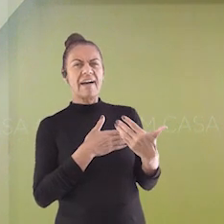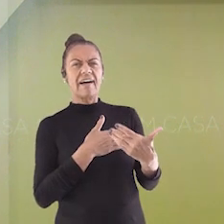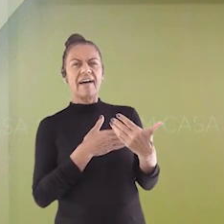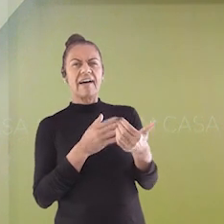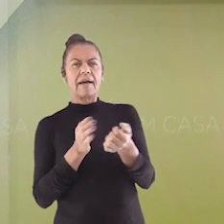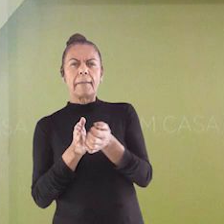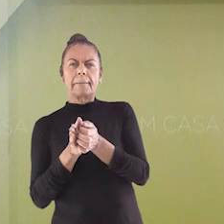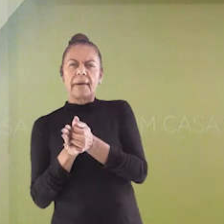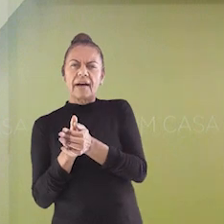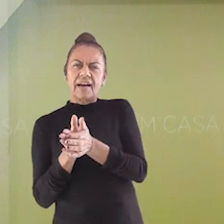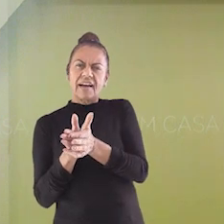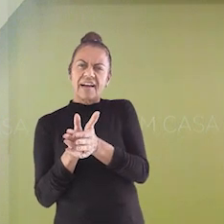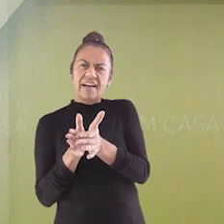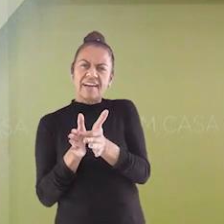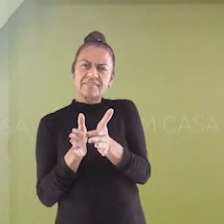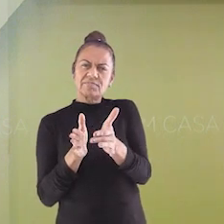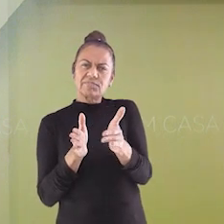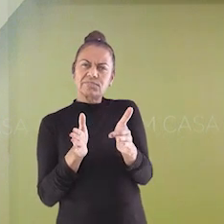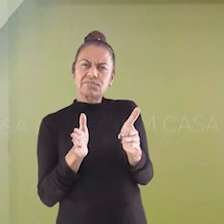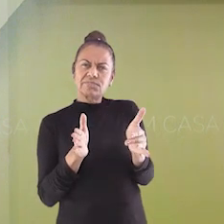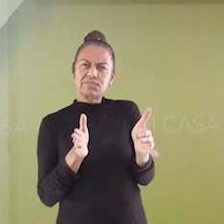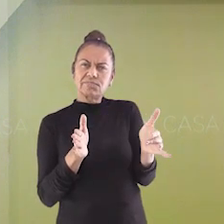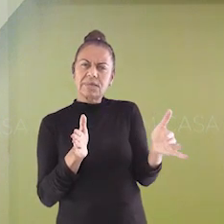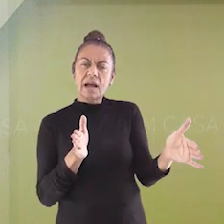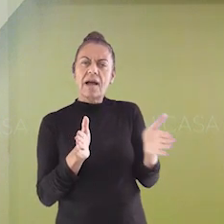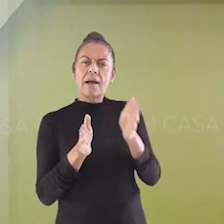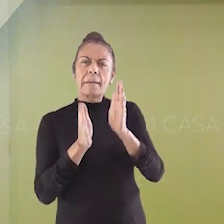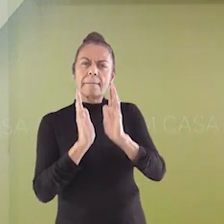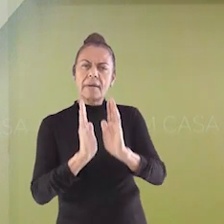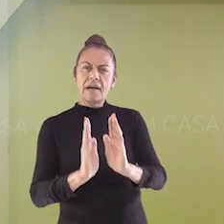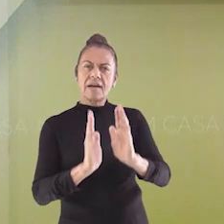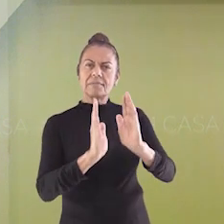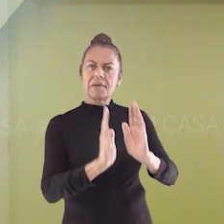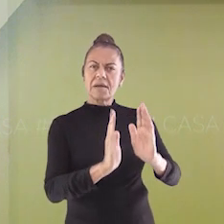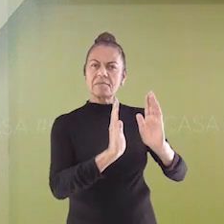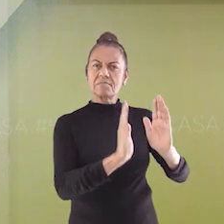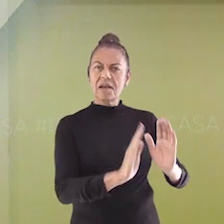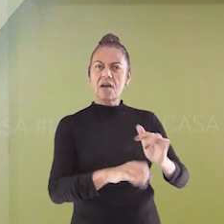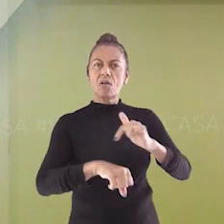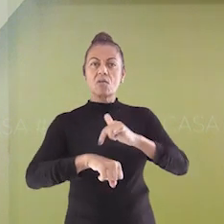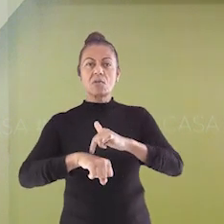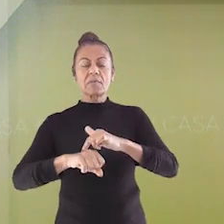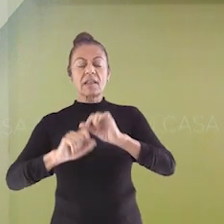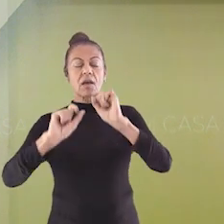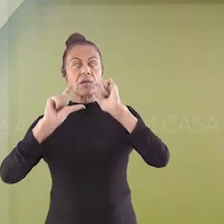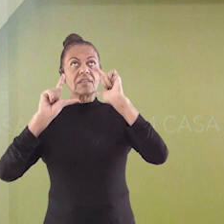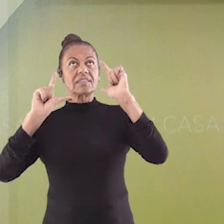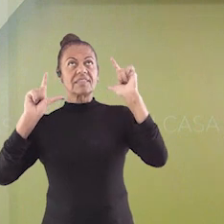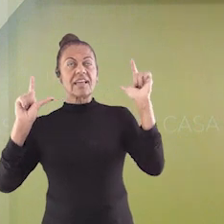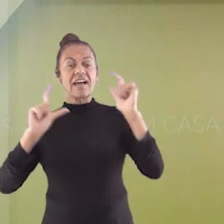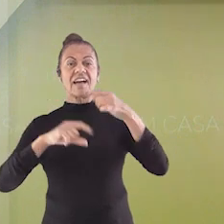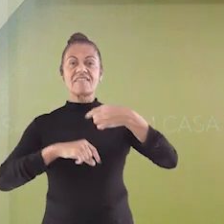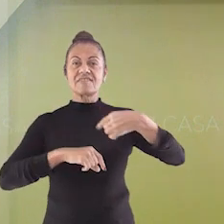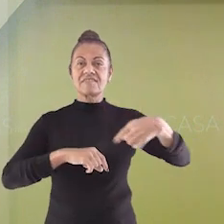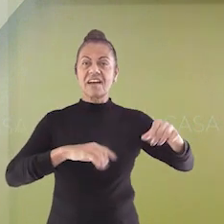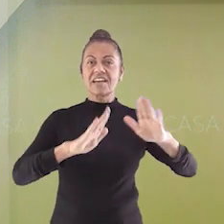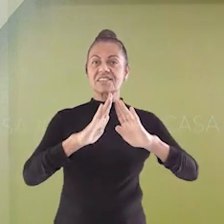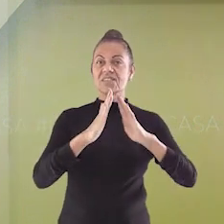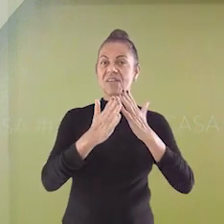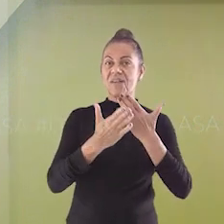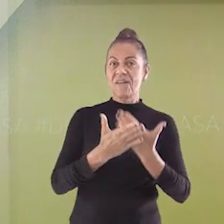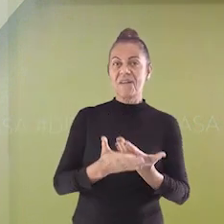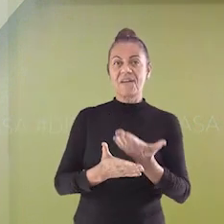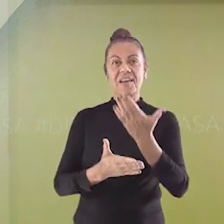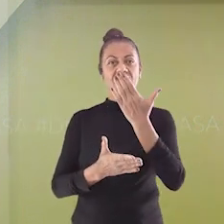tempo cronológico que sabemos a hora de acordar, hora de ir à escola, hora de almoçar, hora de ir trabalhar, não é